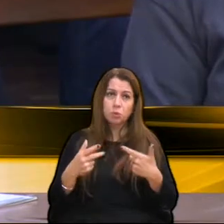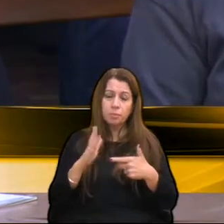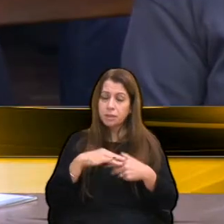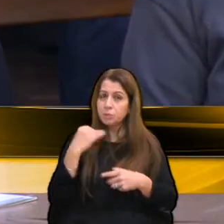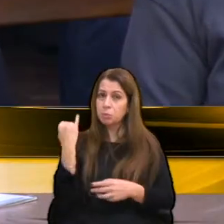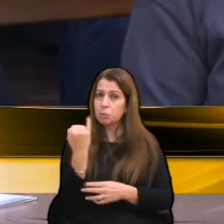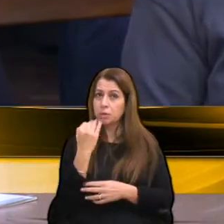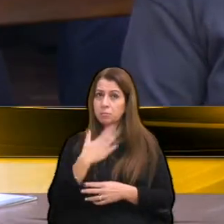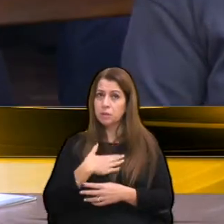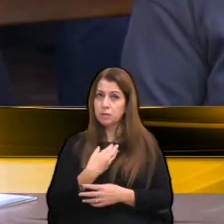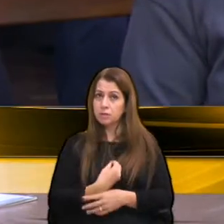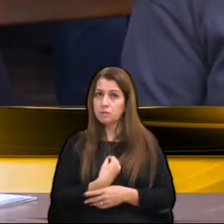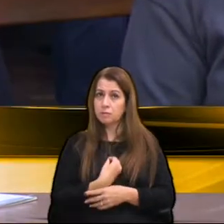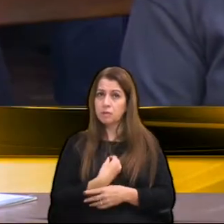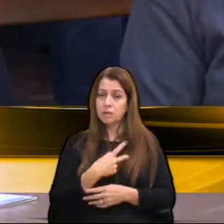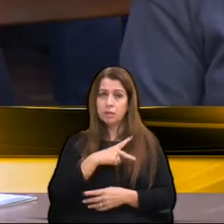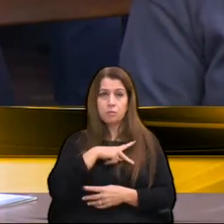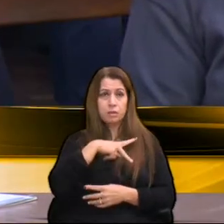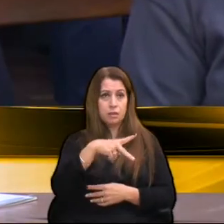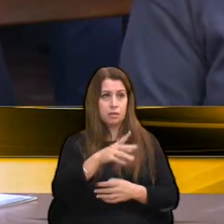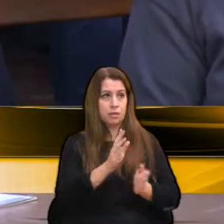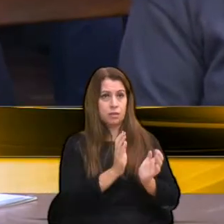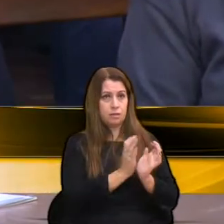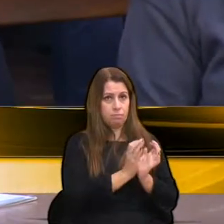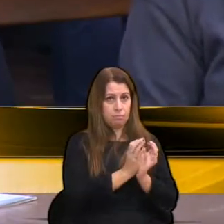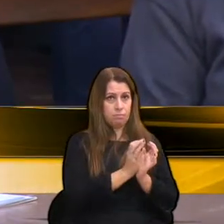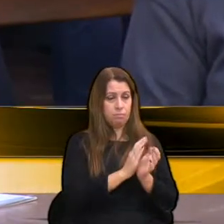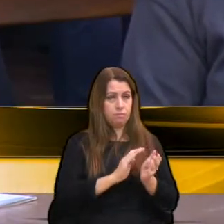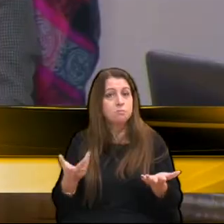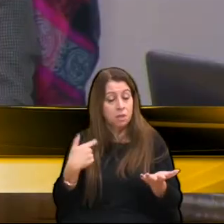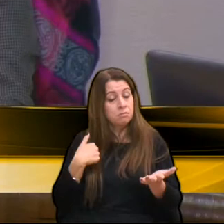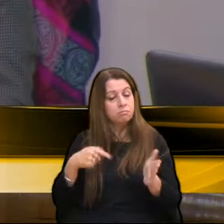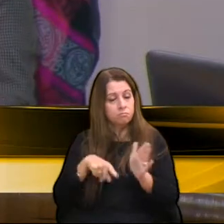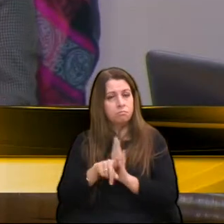Esse valor foi acordado por convênio firmado entre